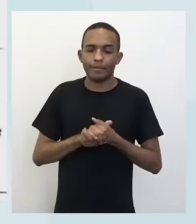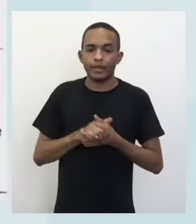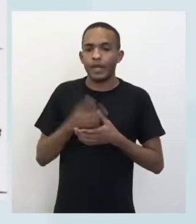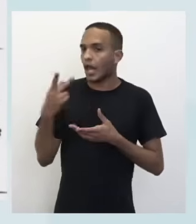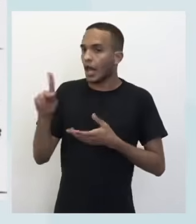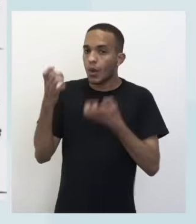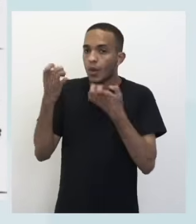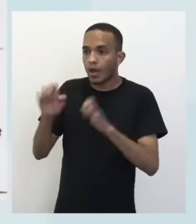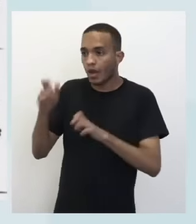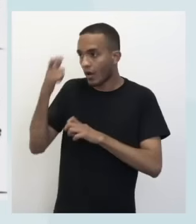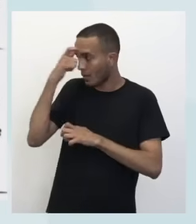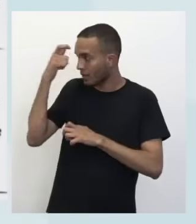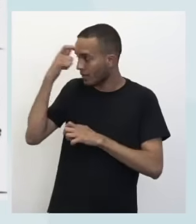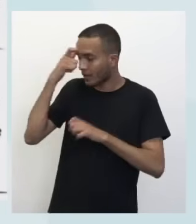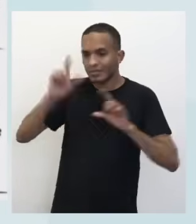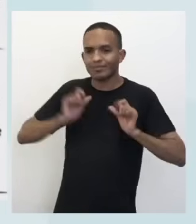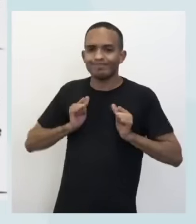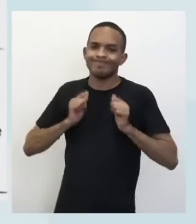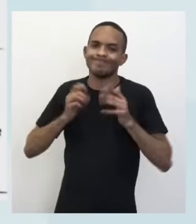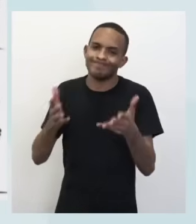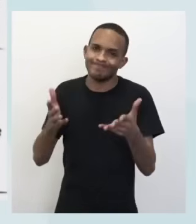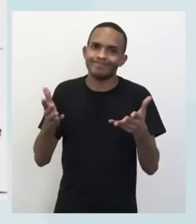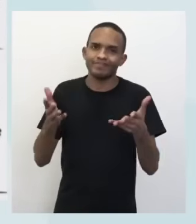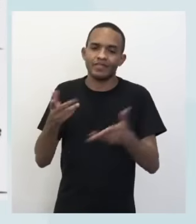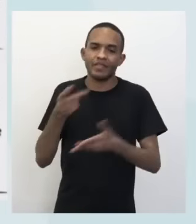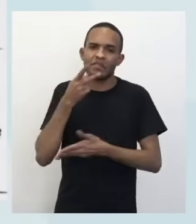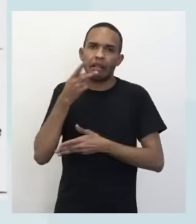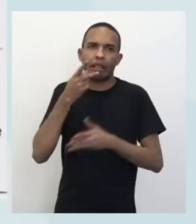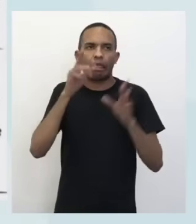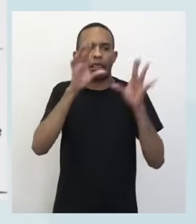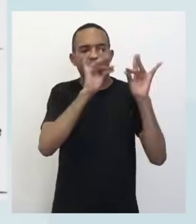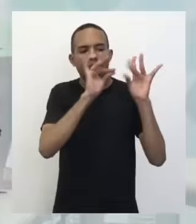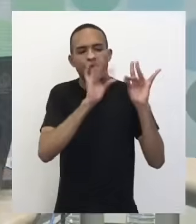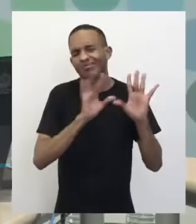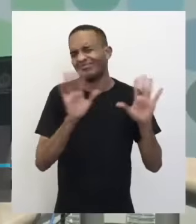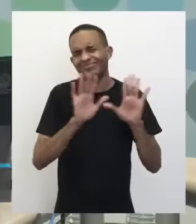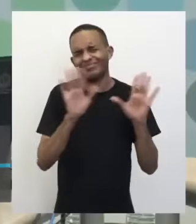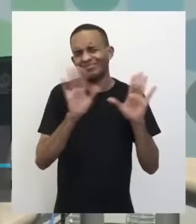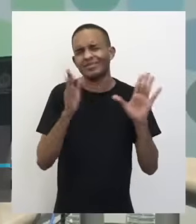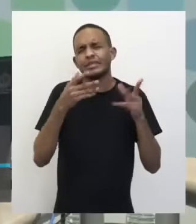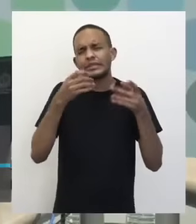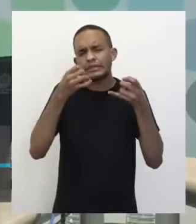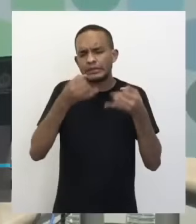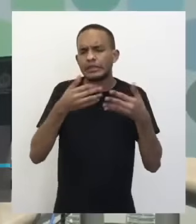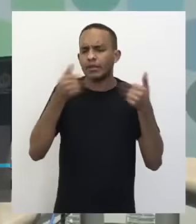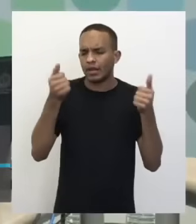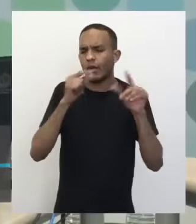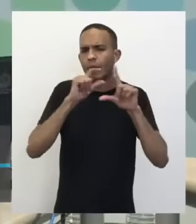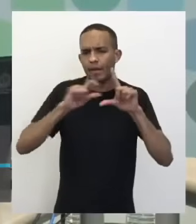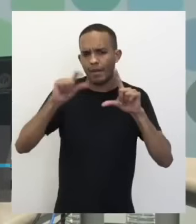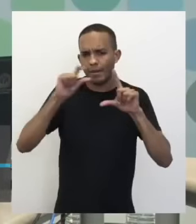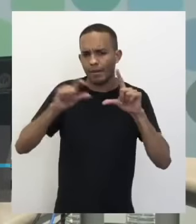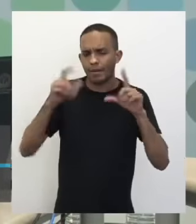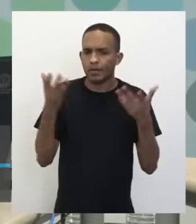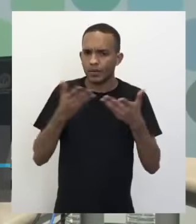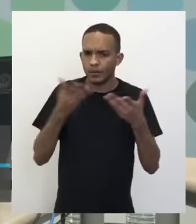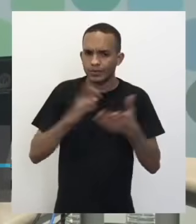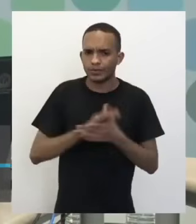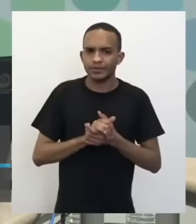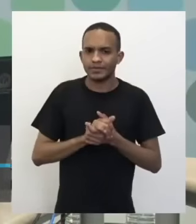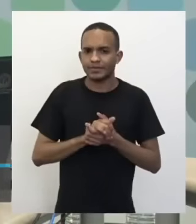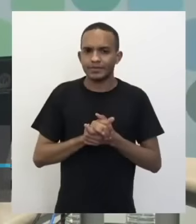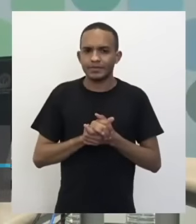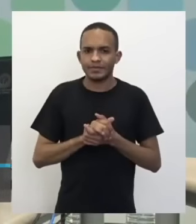quer que a consciência dele se manifeste aí. Não vou falar muito sobre isso, porque a gente vai trabalhar bastante essa tirinha hoje. Opa, eu dando spoiler,